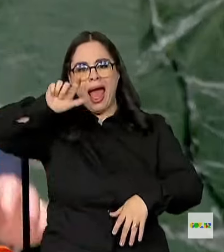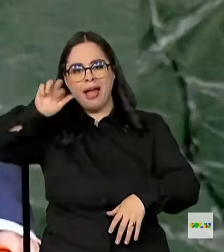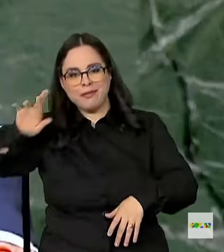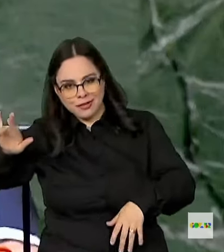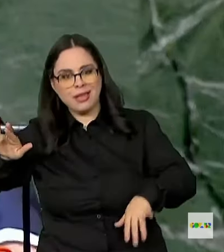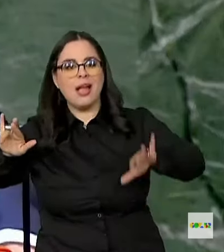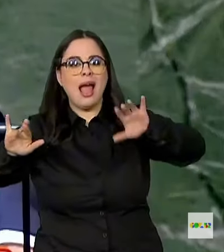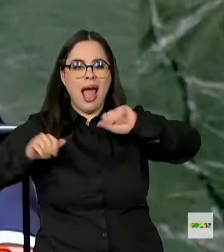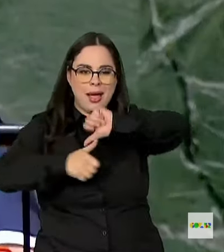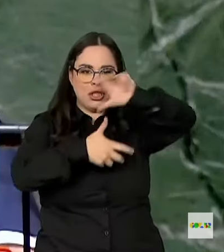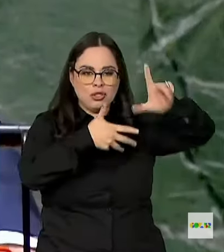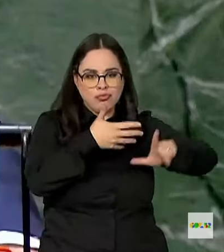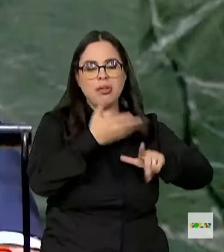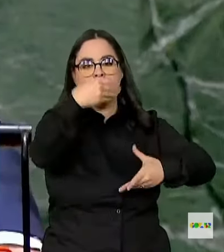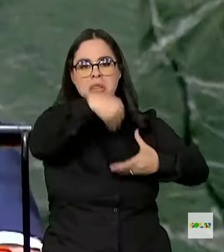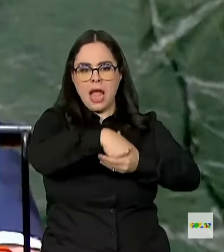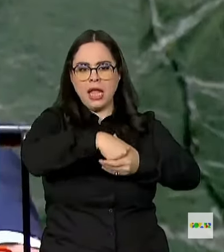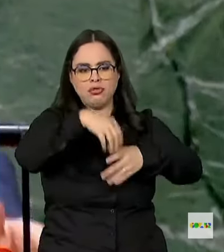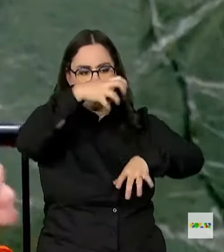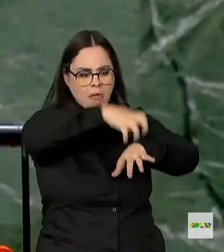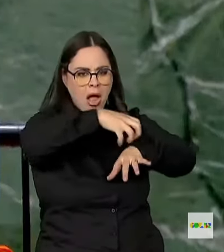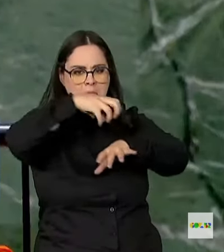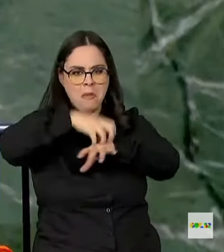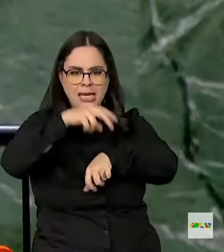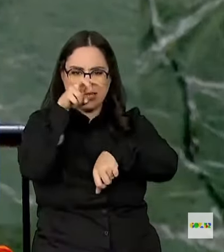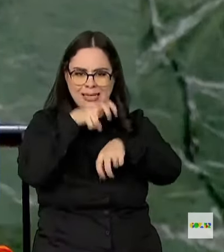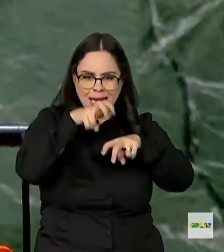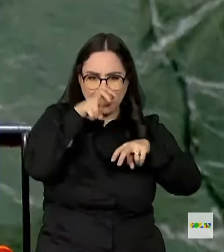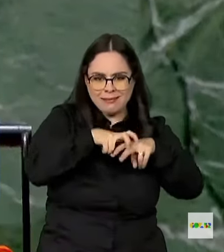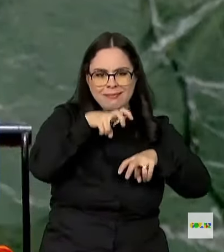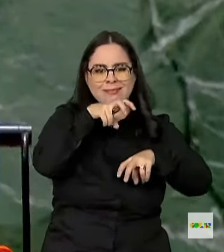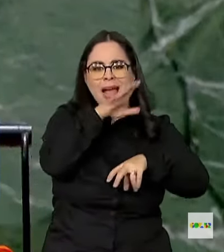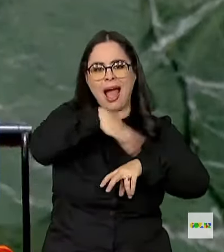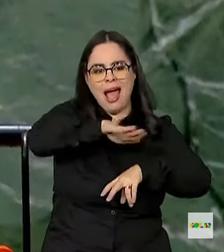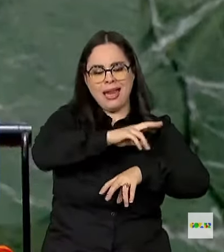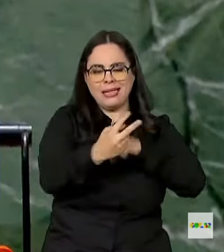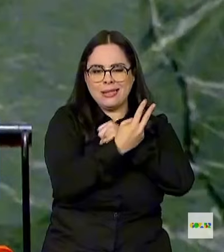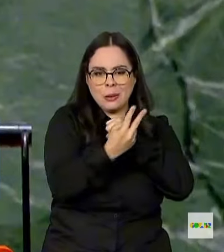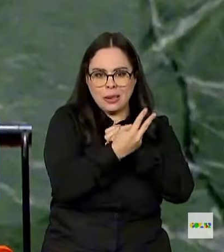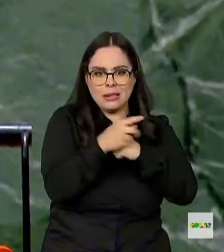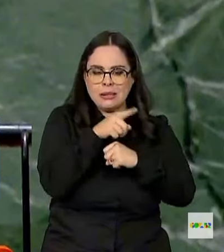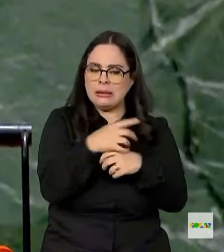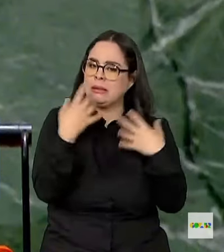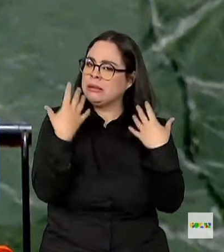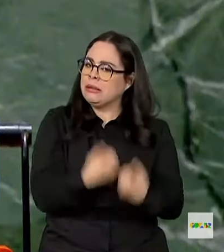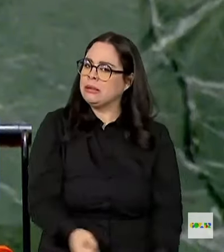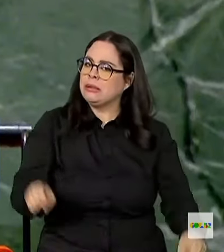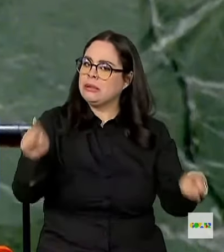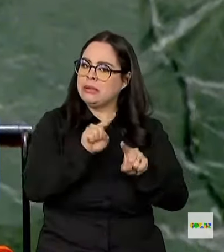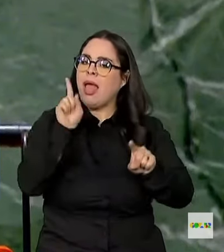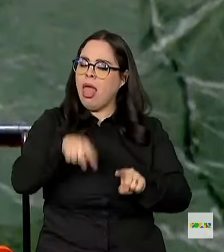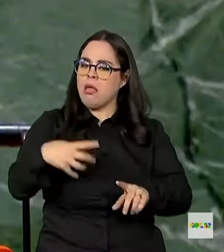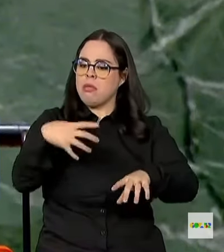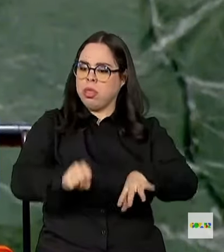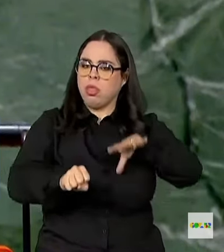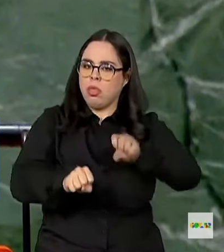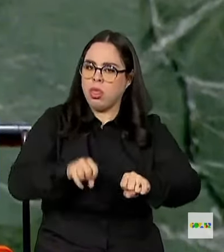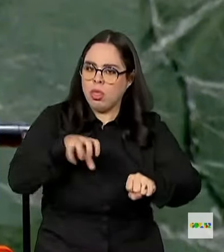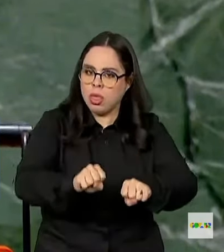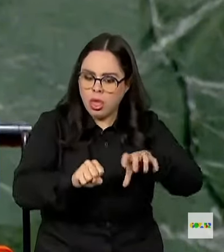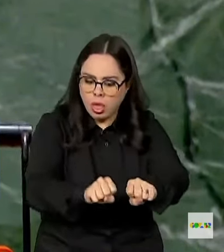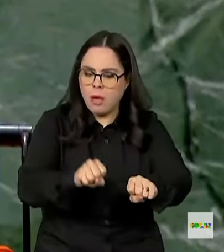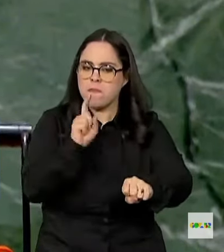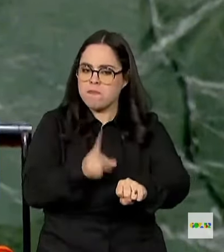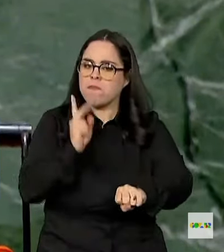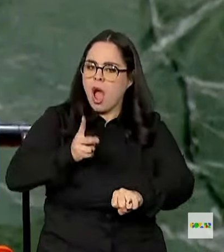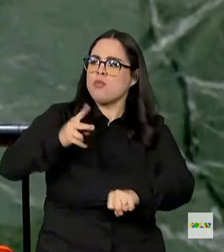assentos permanentes no Conselho de Segurança é um eco inaceitável de práticas de dominação do passado